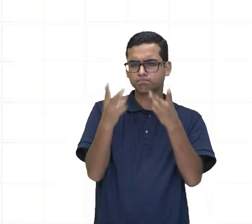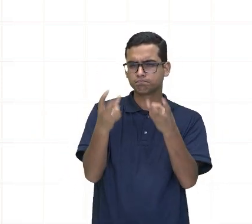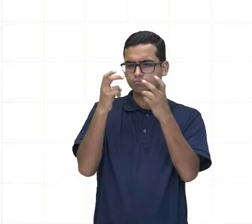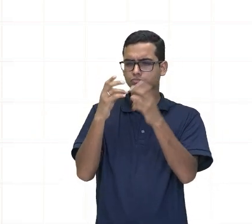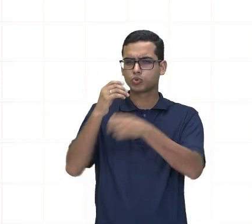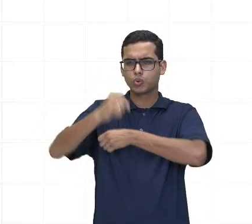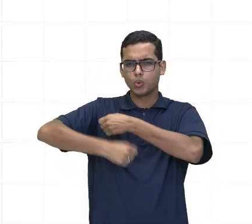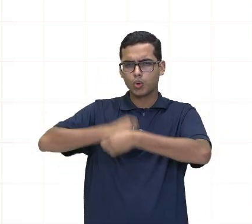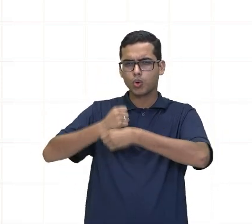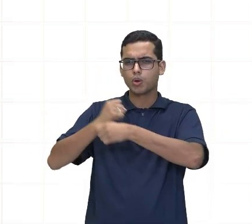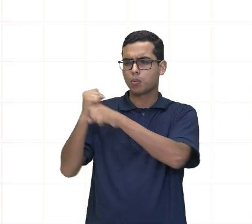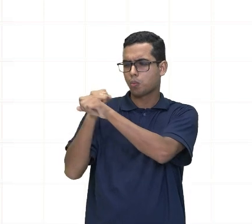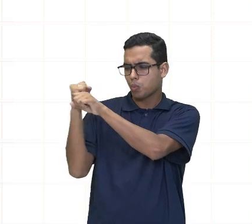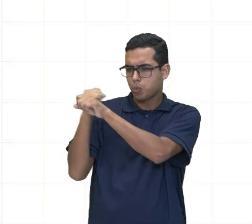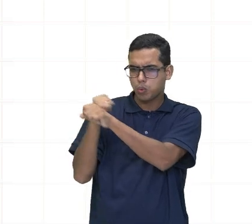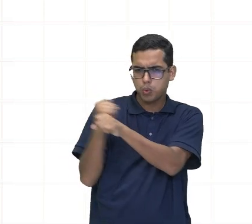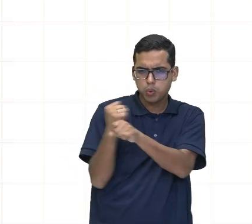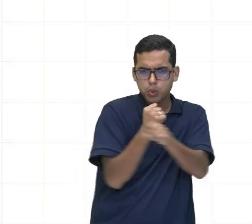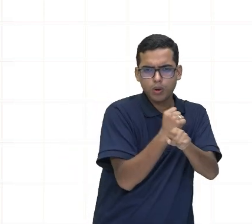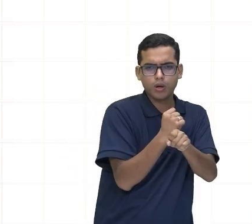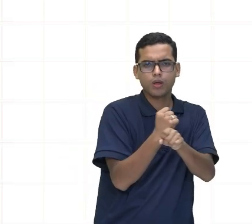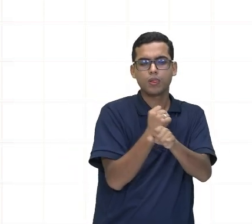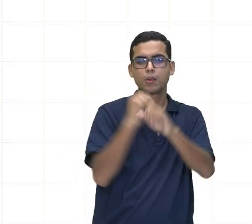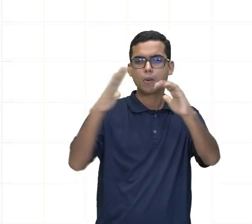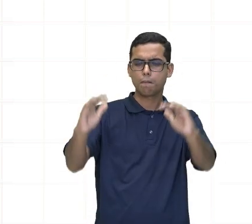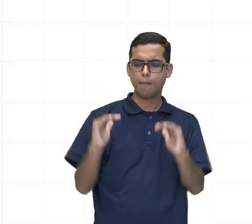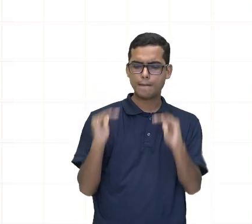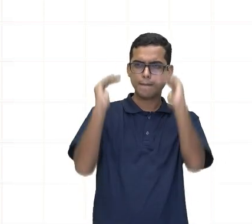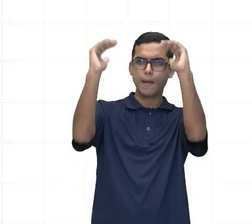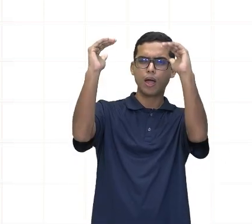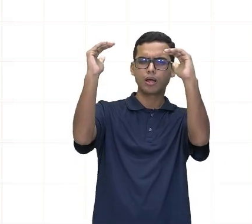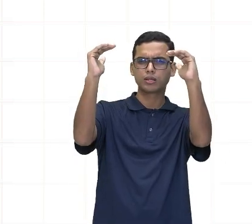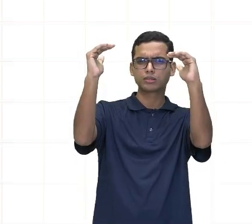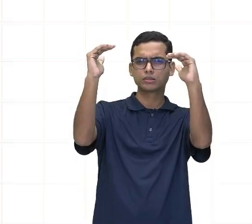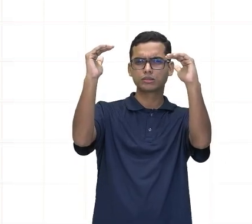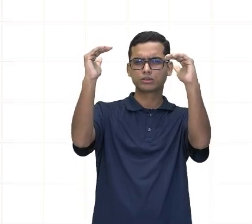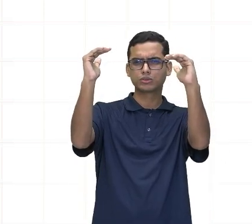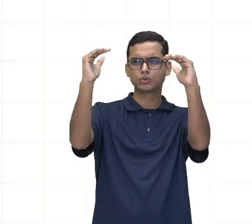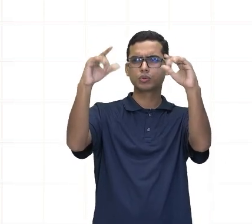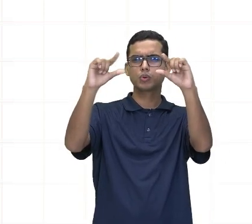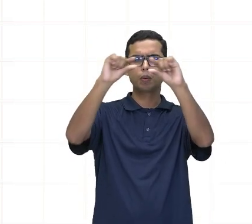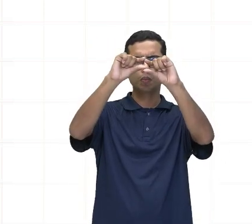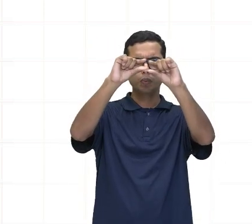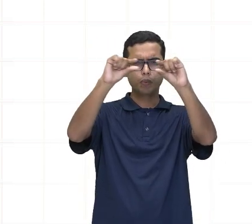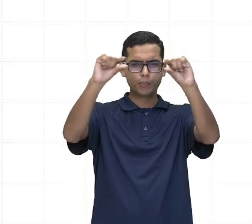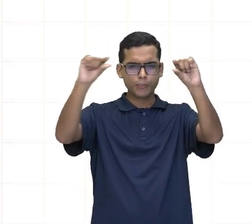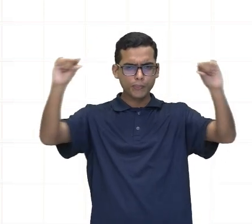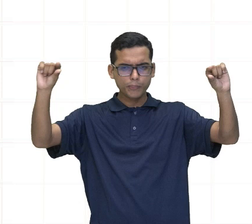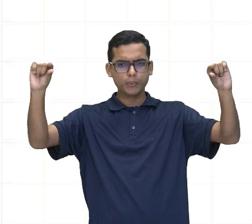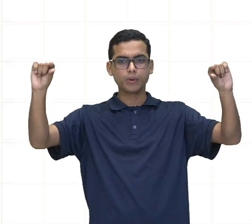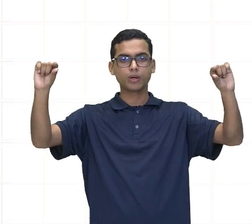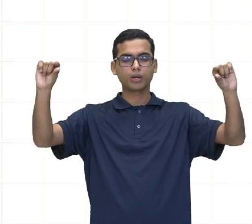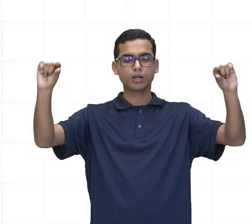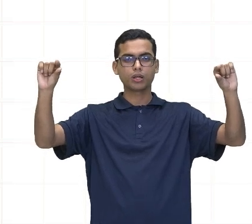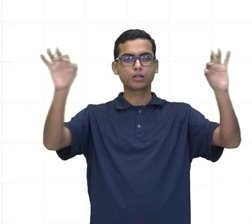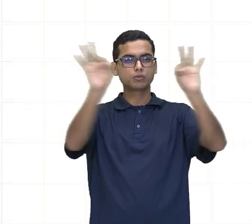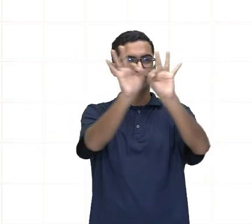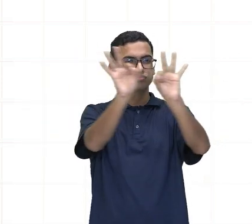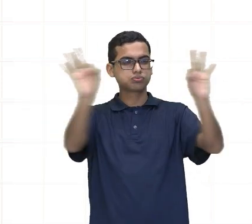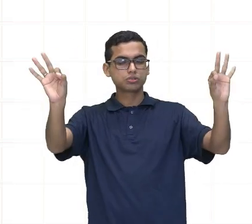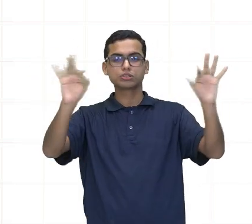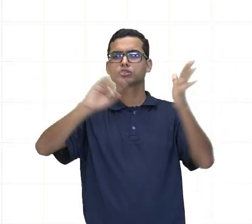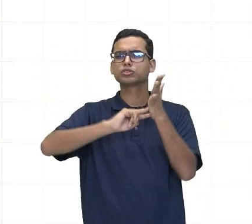dos anos, esse topo dessa pirâmide ele vai ficando mais largo. Então, quanto mais largo ele